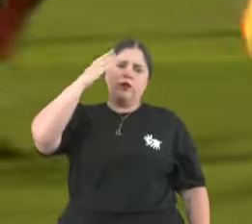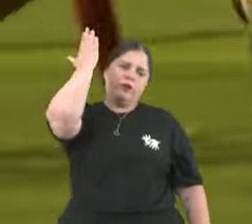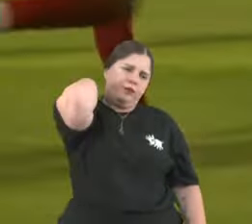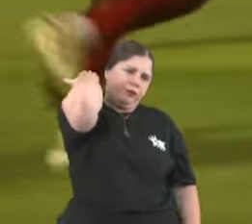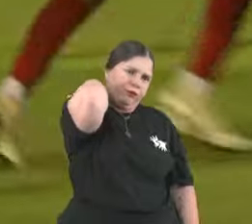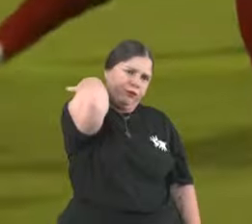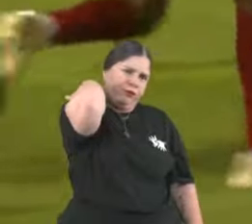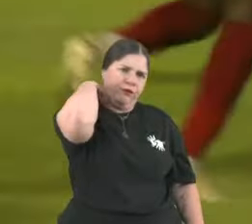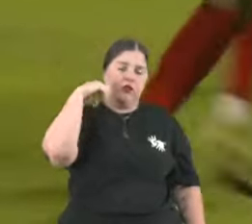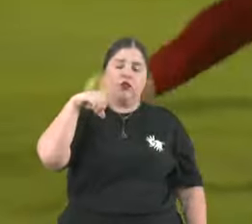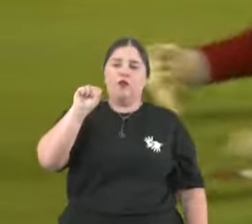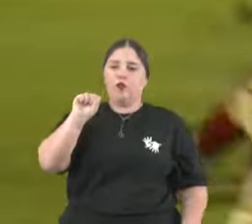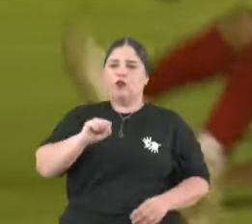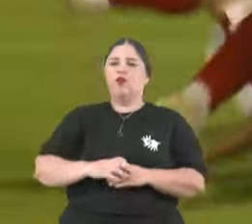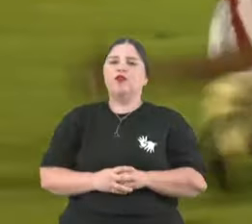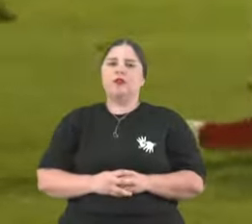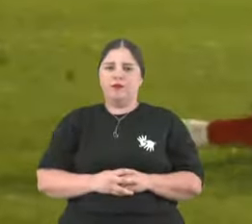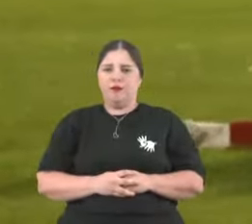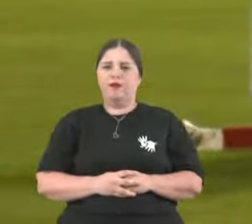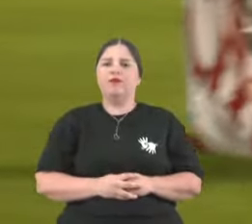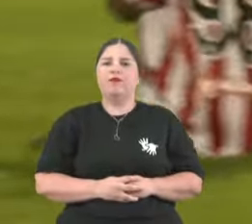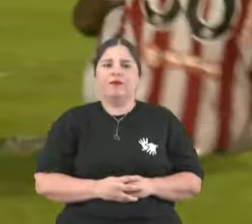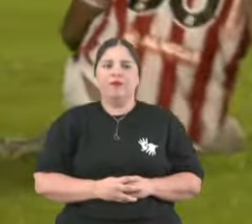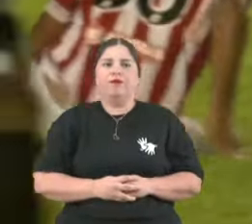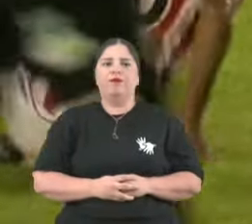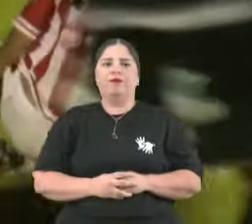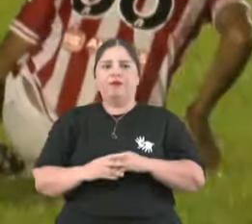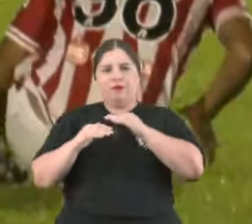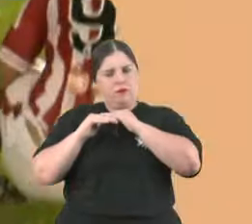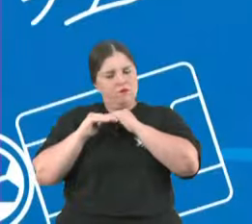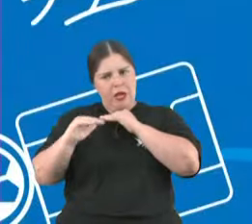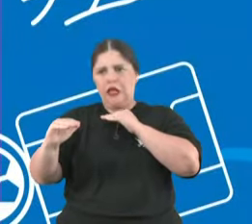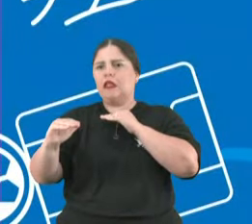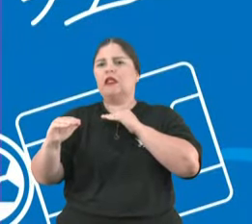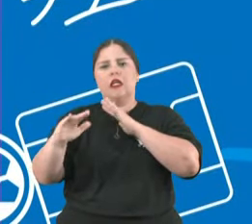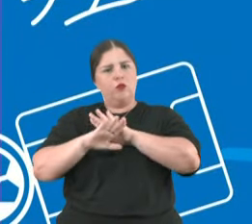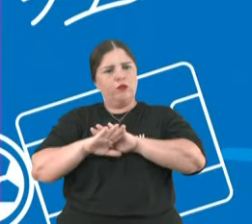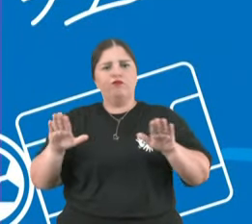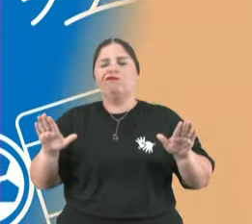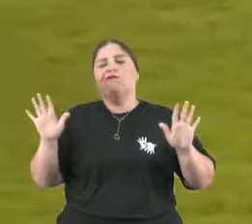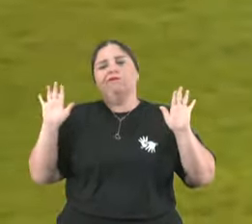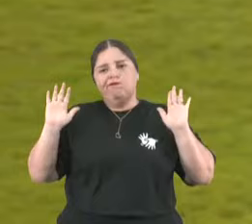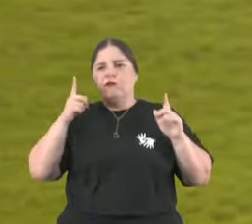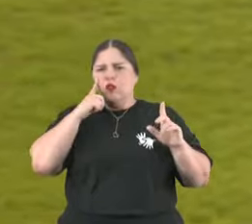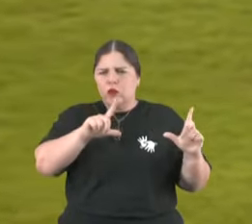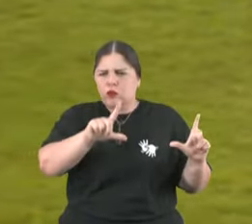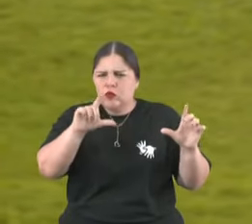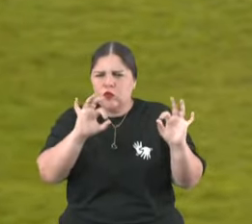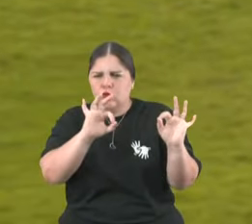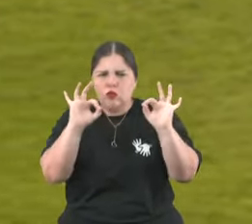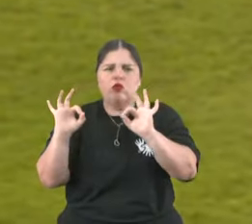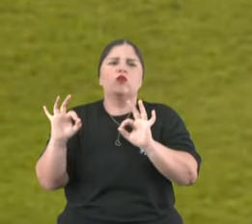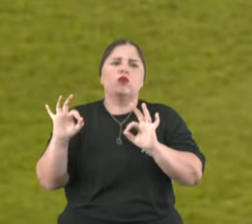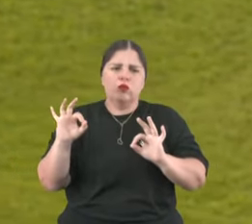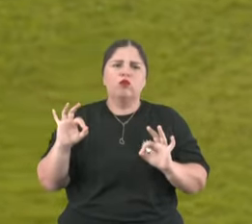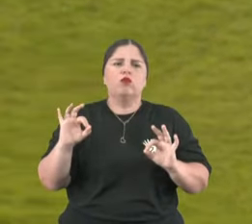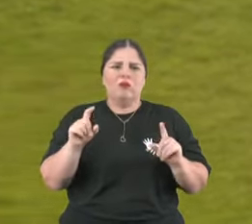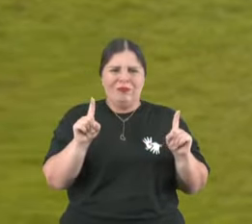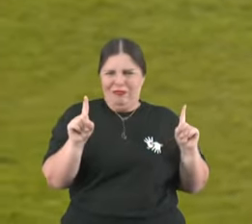Mantendo talvez, quem sabe, um padrão, né, Alberto? Isso. O Falcão vai no corpo do jogador do Asa, né?